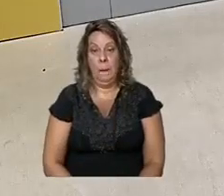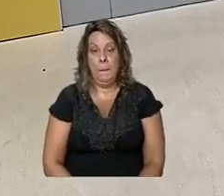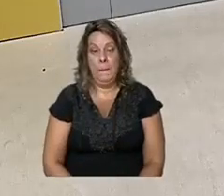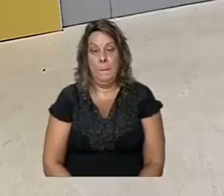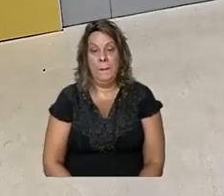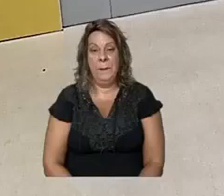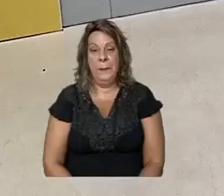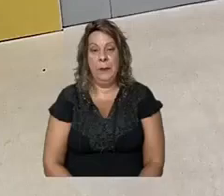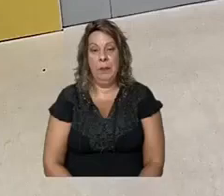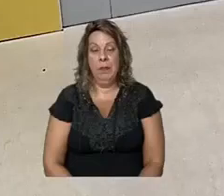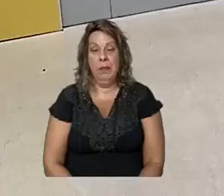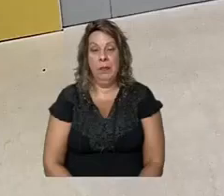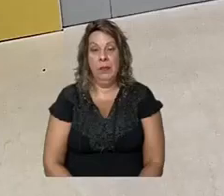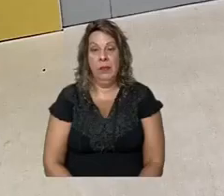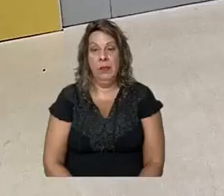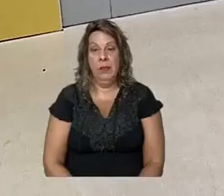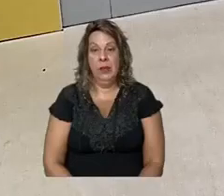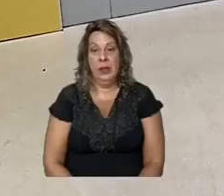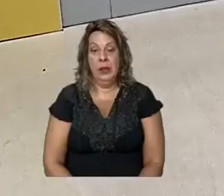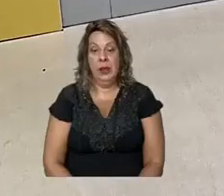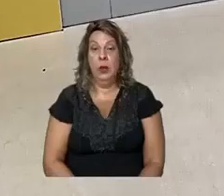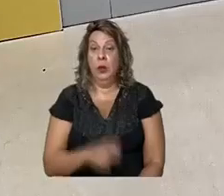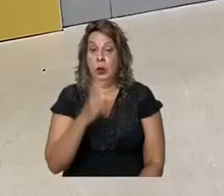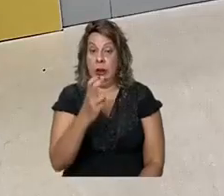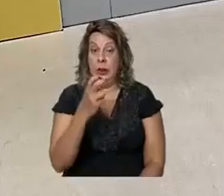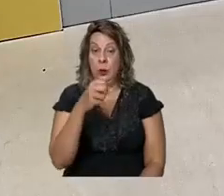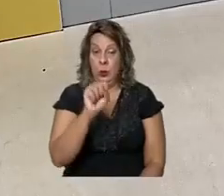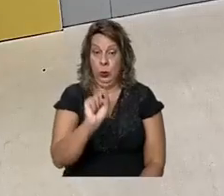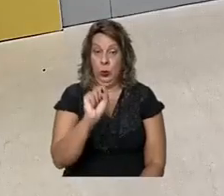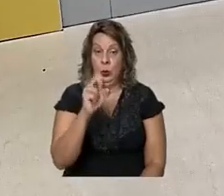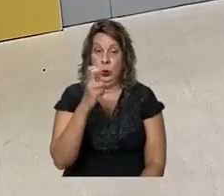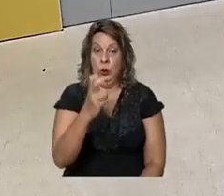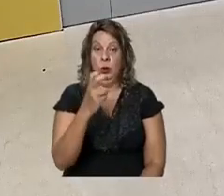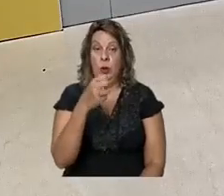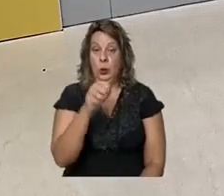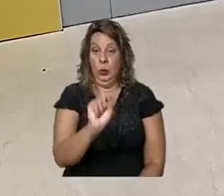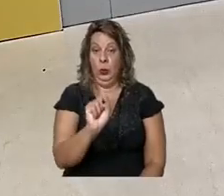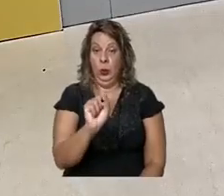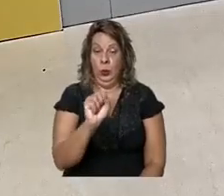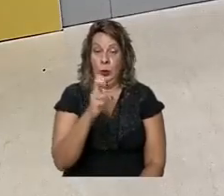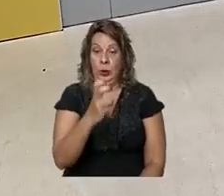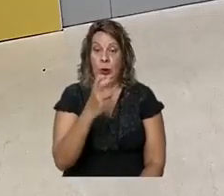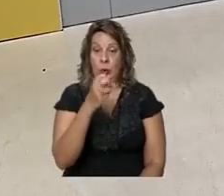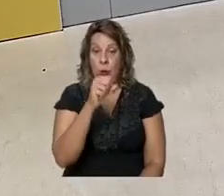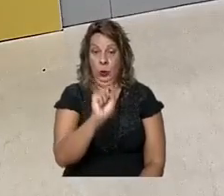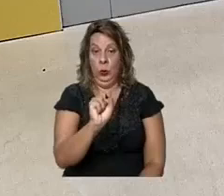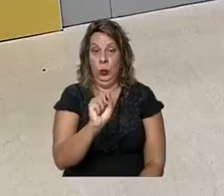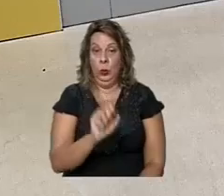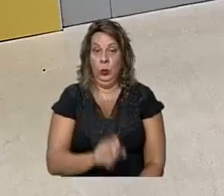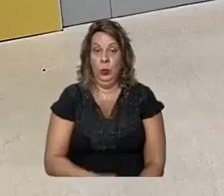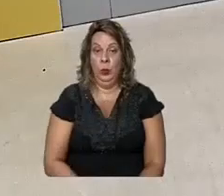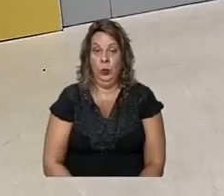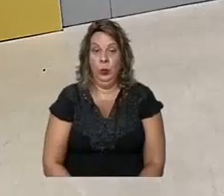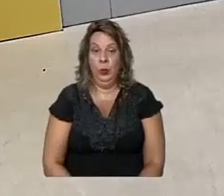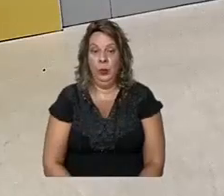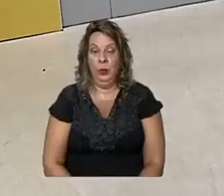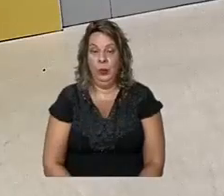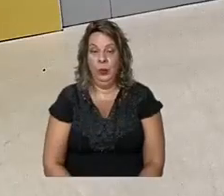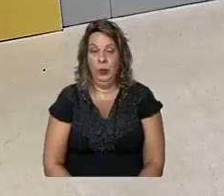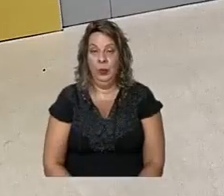número 28, já no painel, Rose, vem pegar 58, olha só, número 58, vai marcando